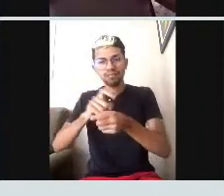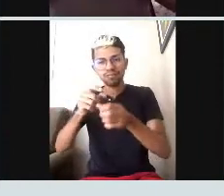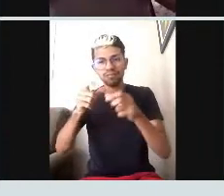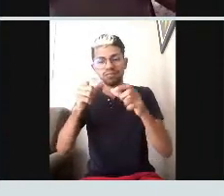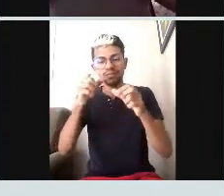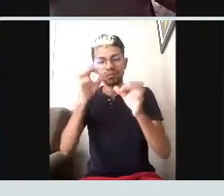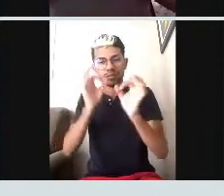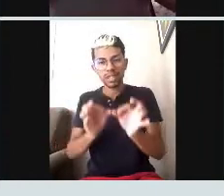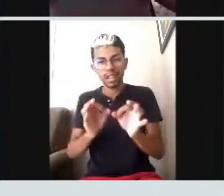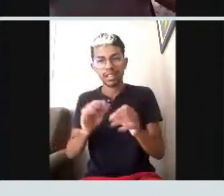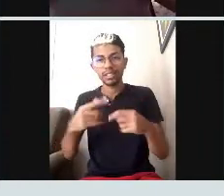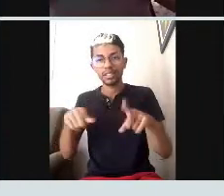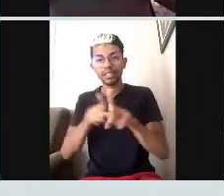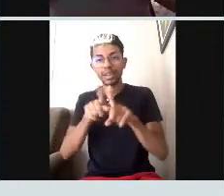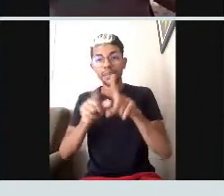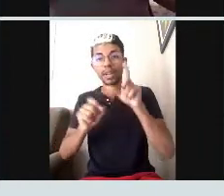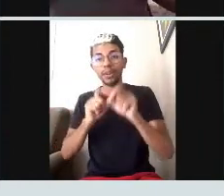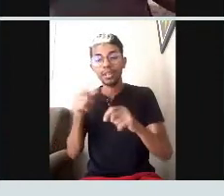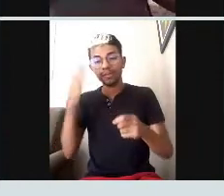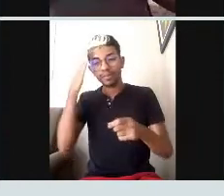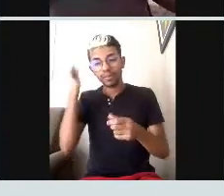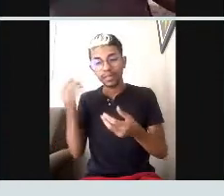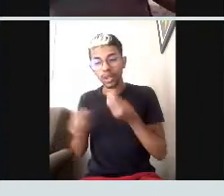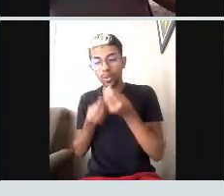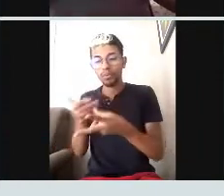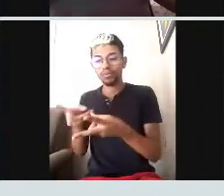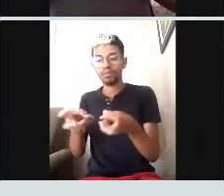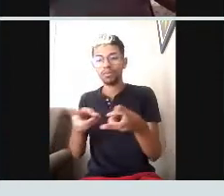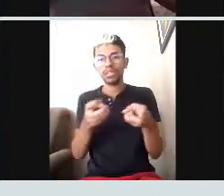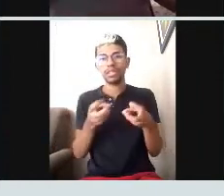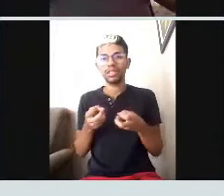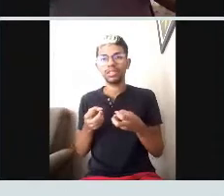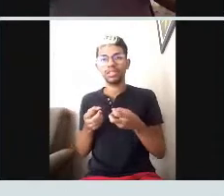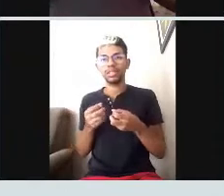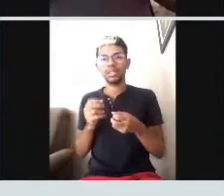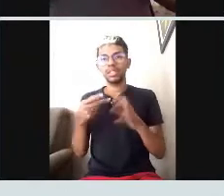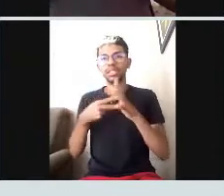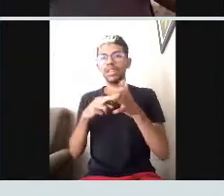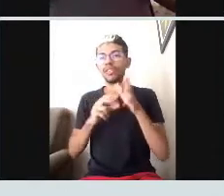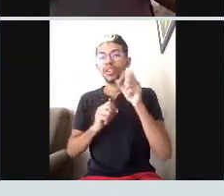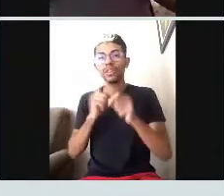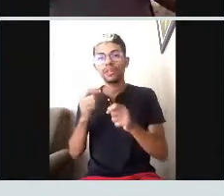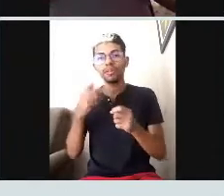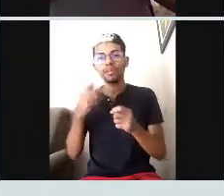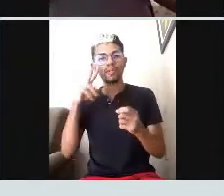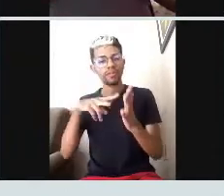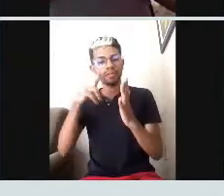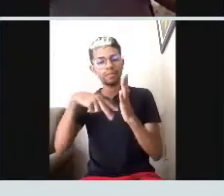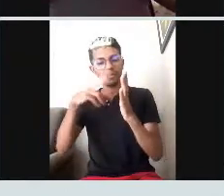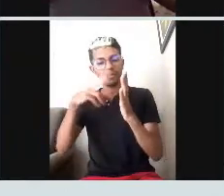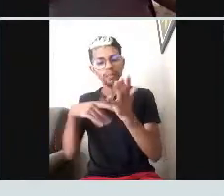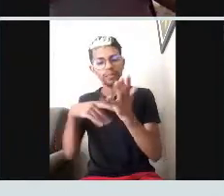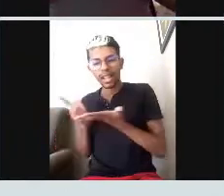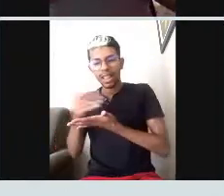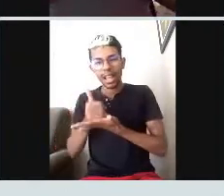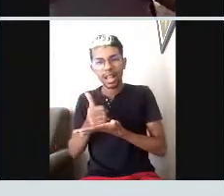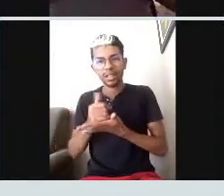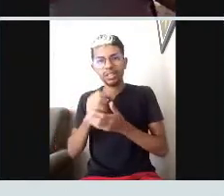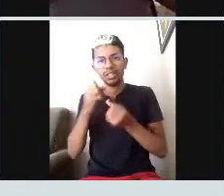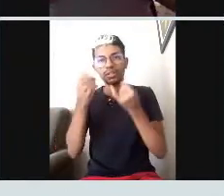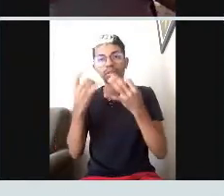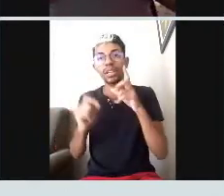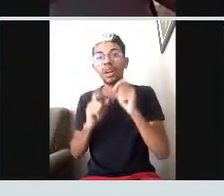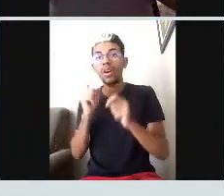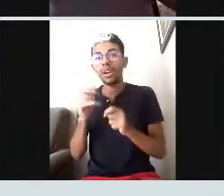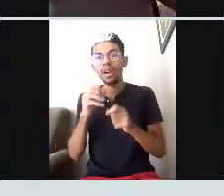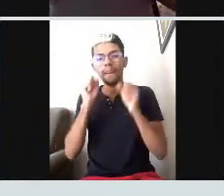saber interpretar, ou seja, ler aquele dado e fazer, nossa, desse dado eu posso dizer isso. Porque não é só dizer, colocar